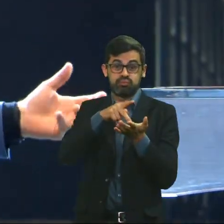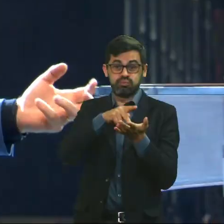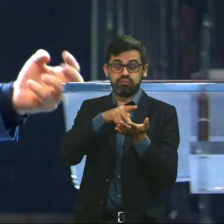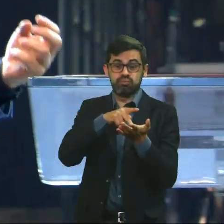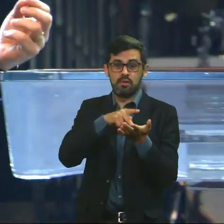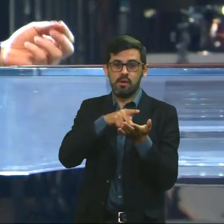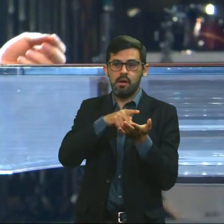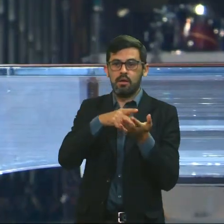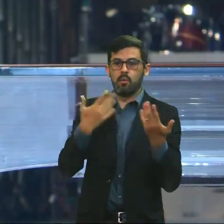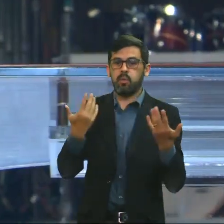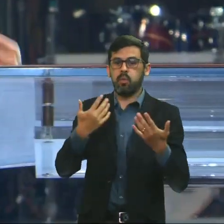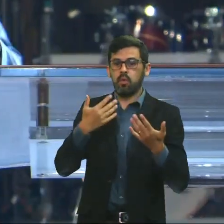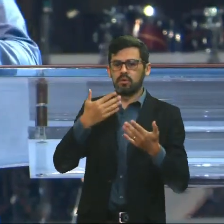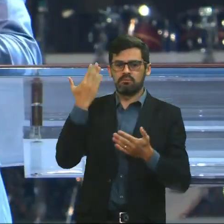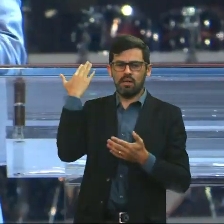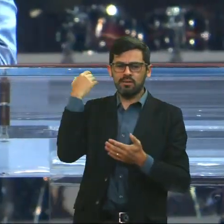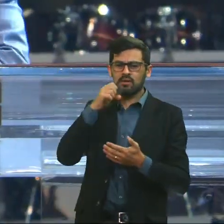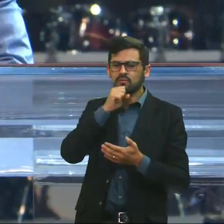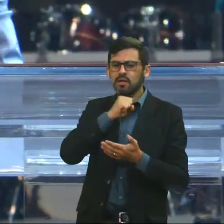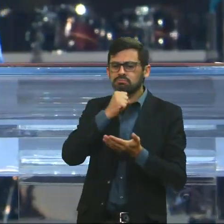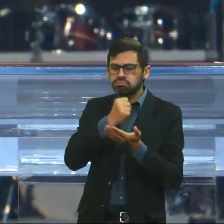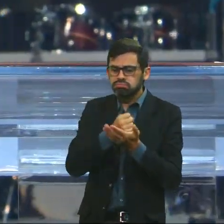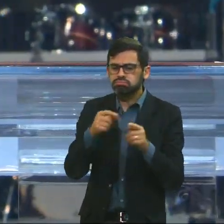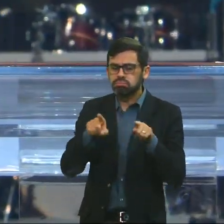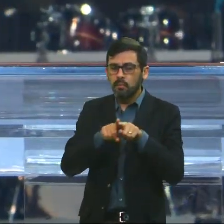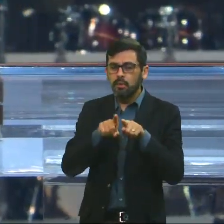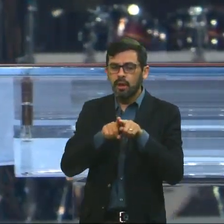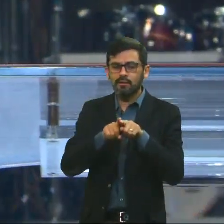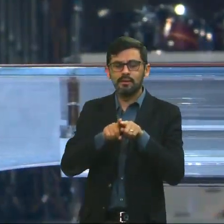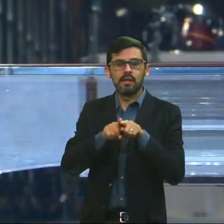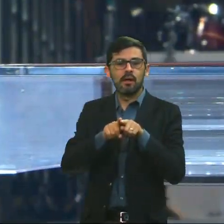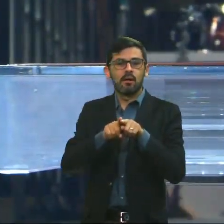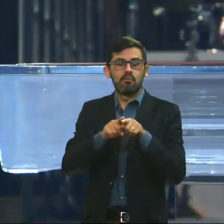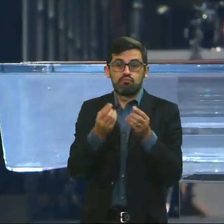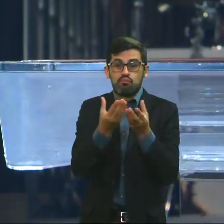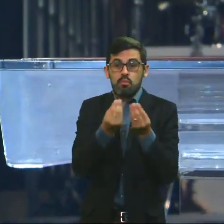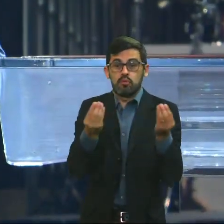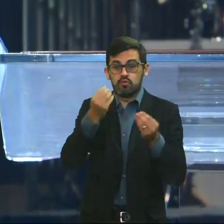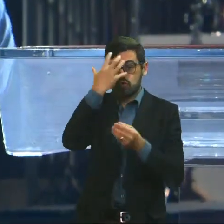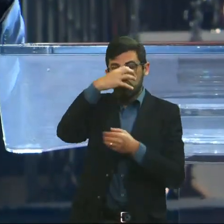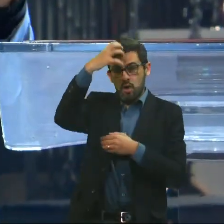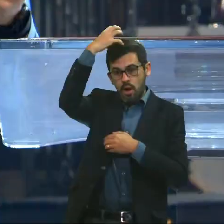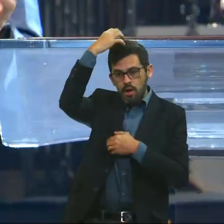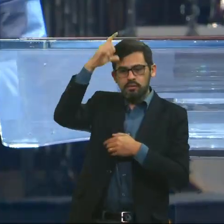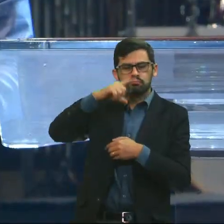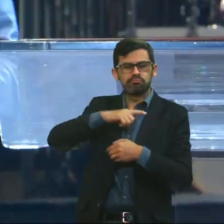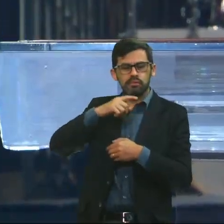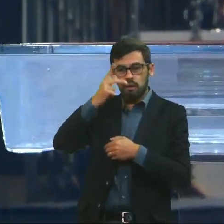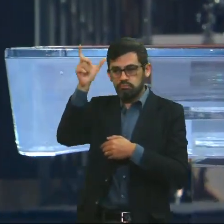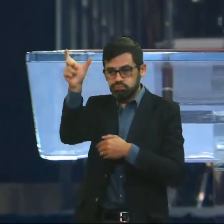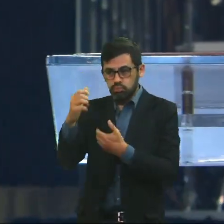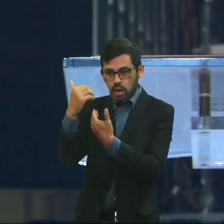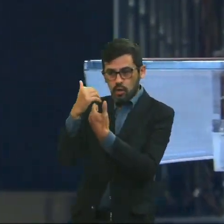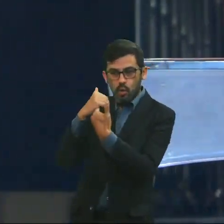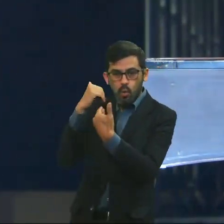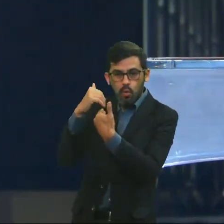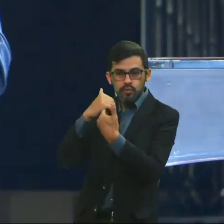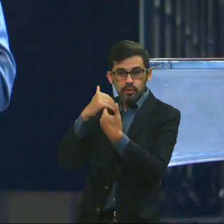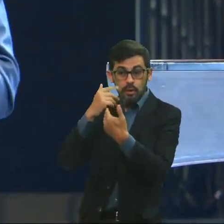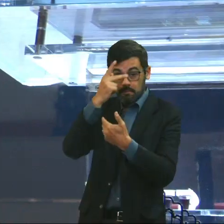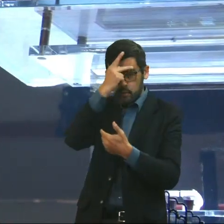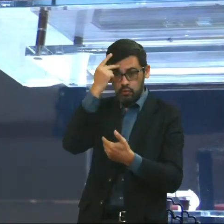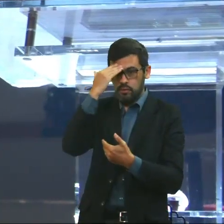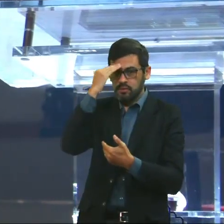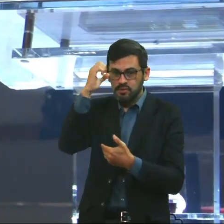algo muito estimado no Oriente Antigo. A maioria dos reis tinha conselheiros, que eles chamavam de